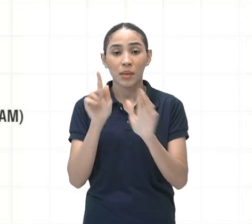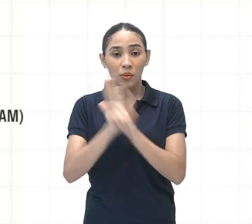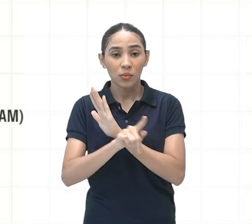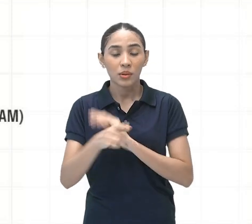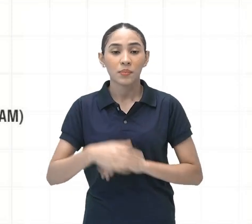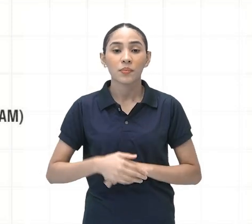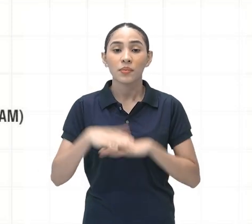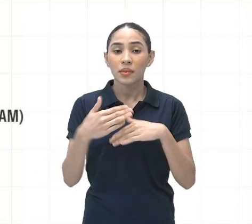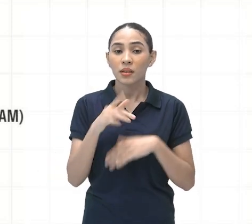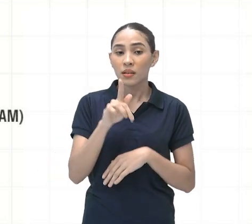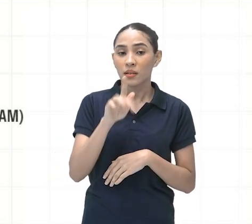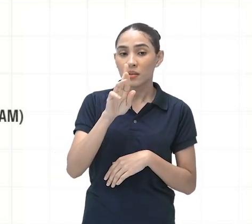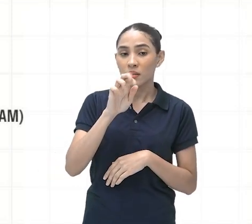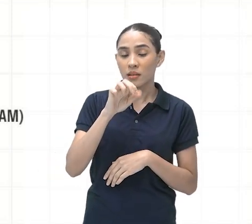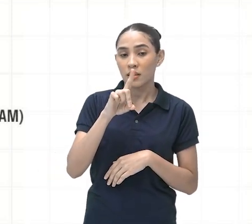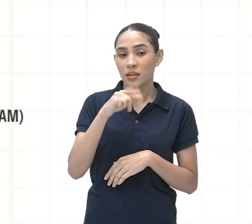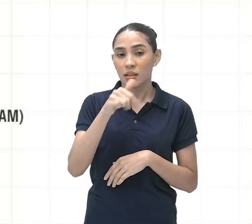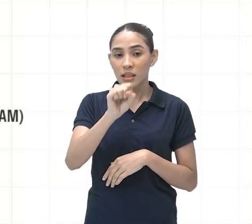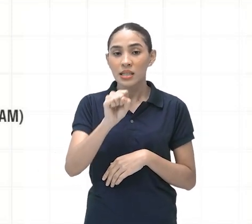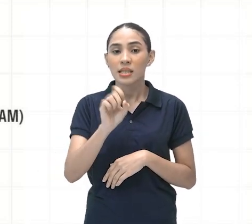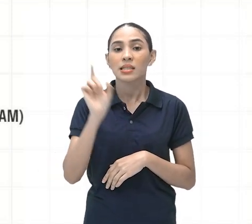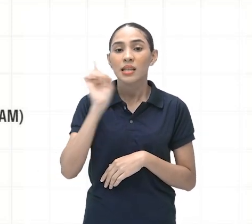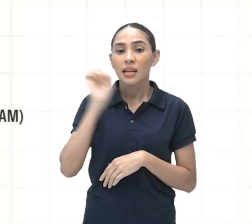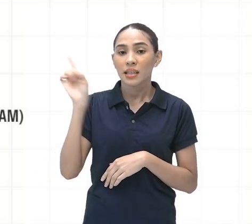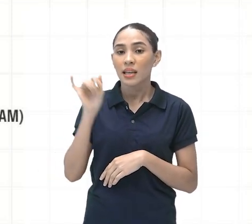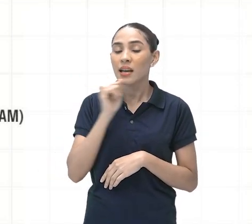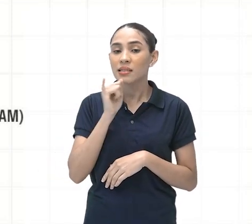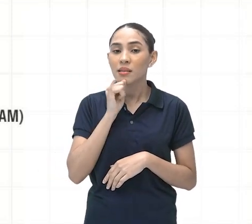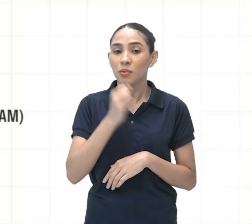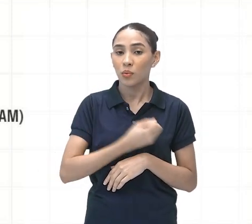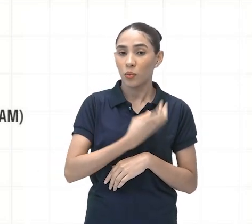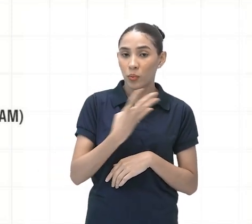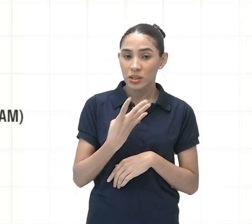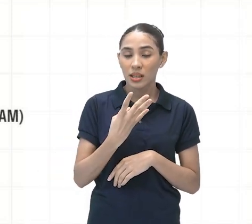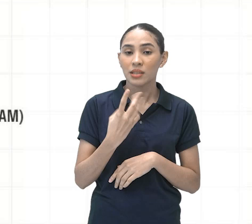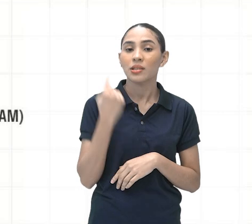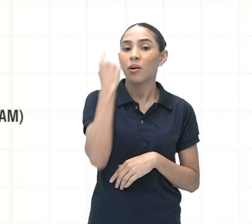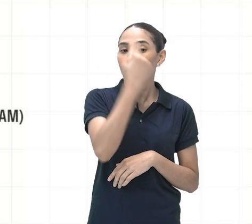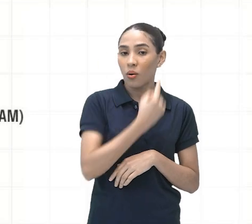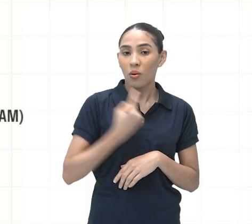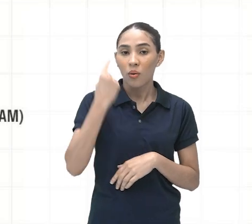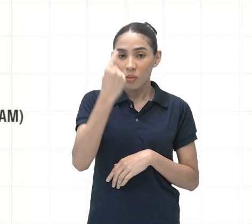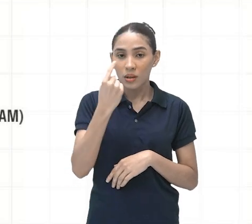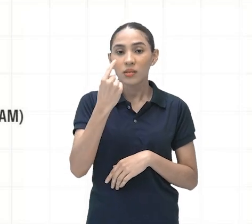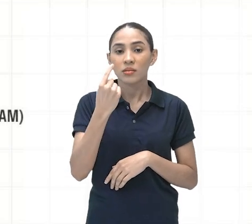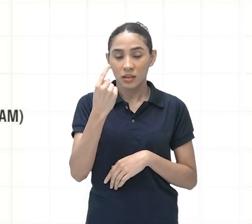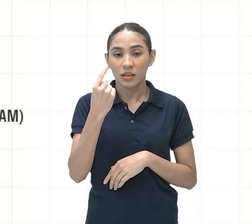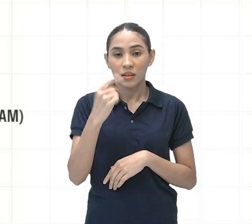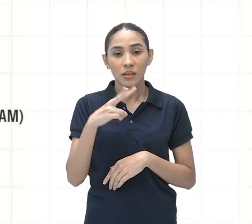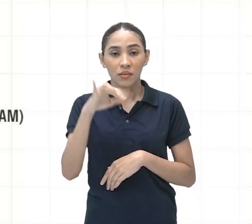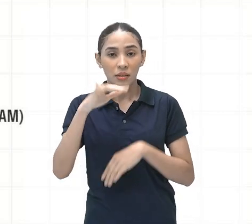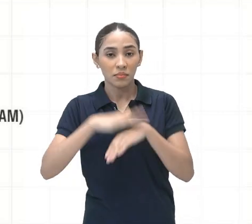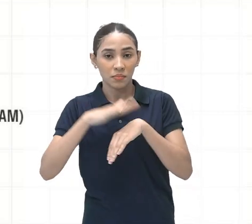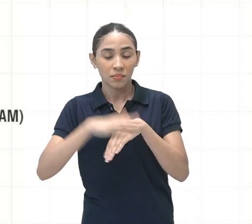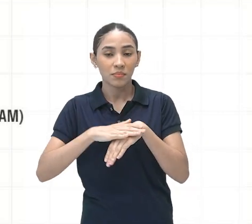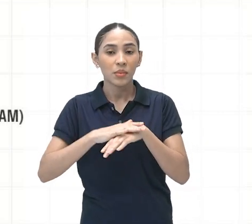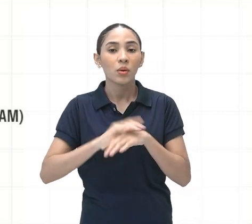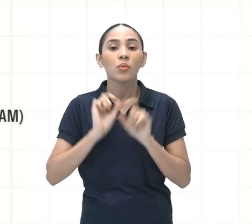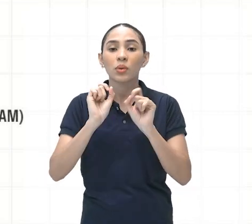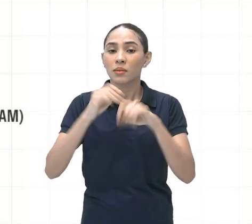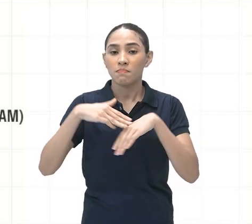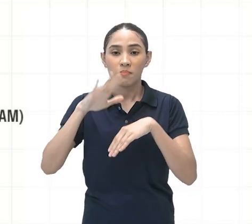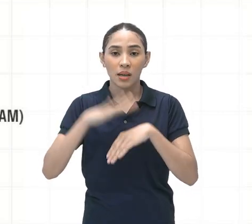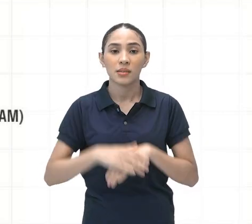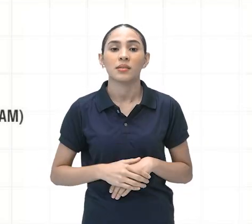As grandezas relacionadas nesse problema estão aqui, ó, a quantidade de horas, né, que o robô trabalha. E quem mais,